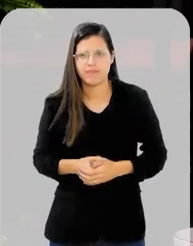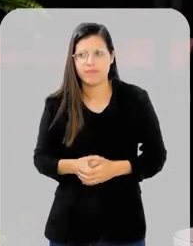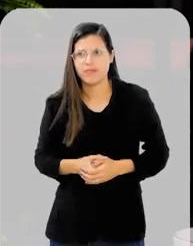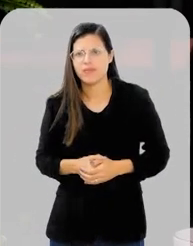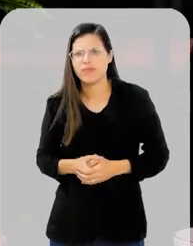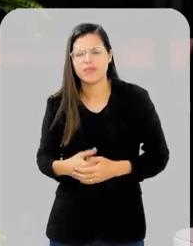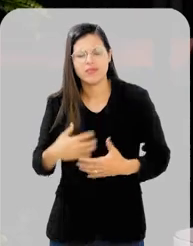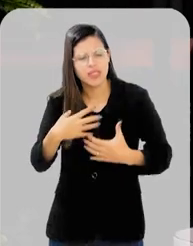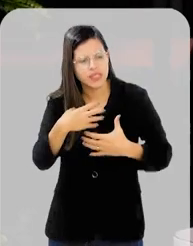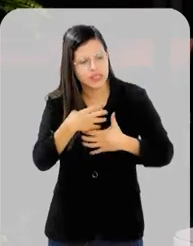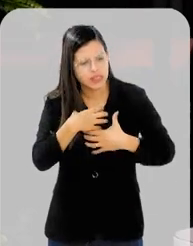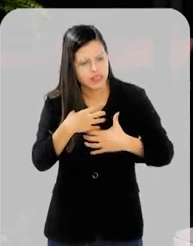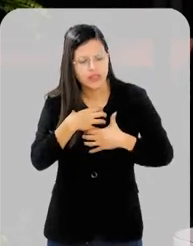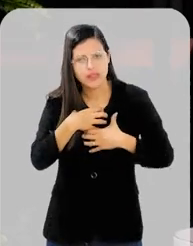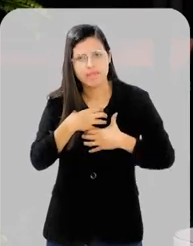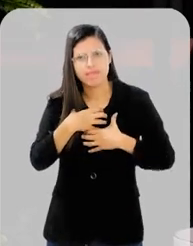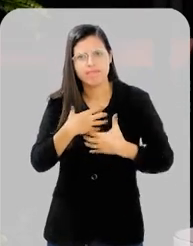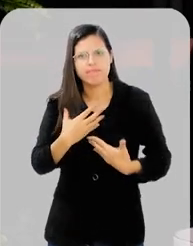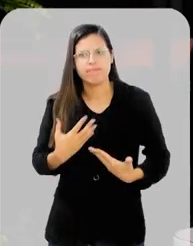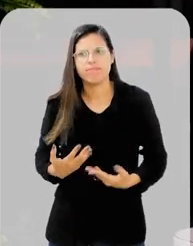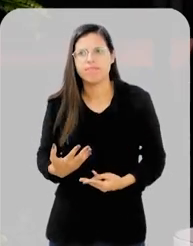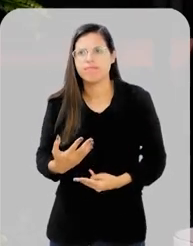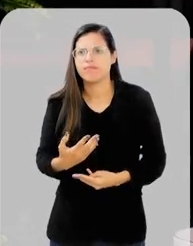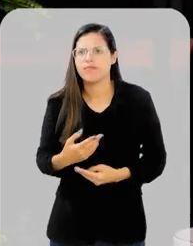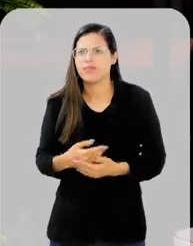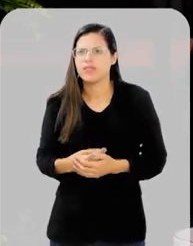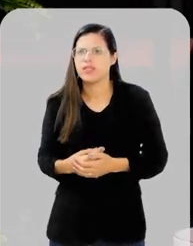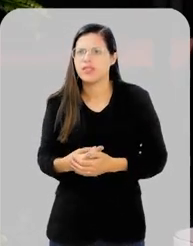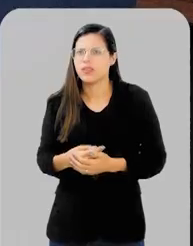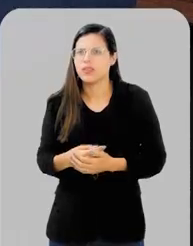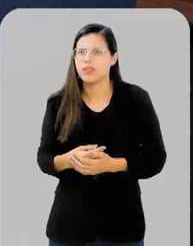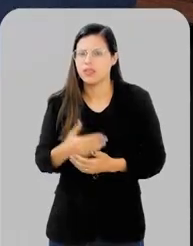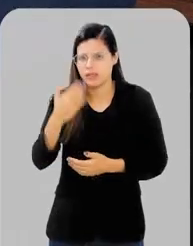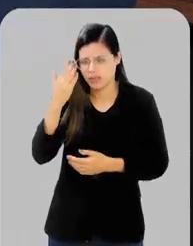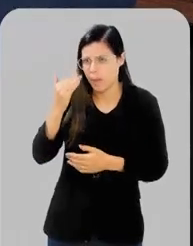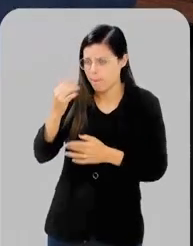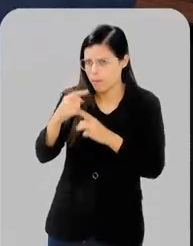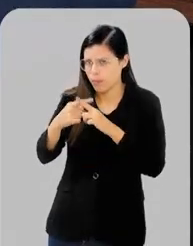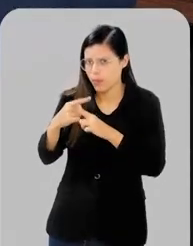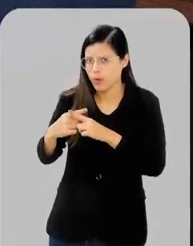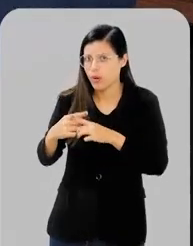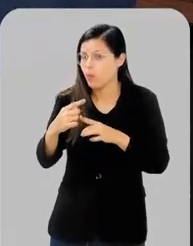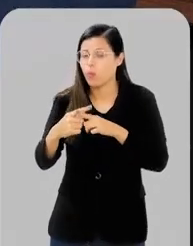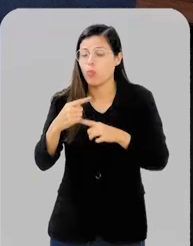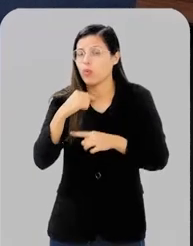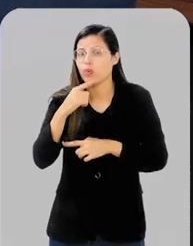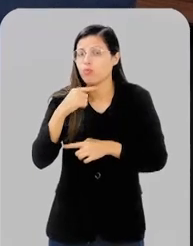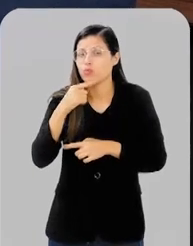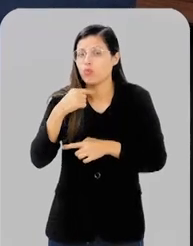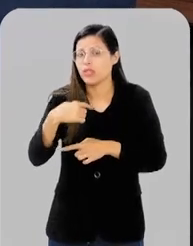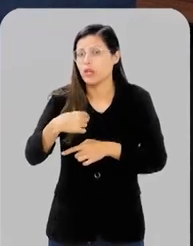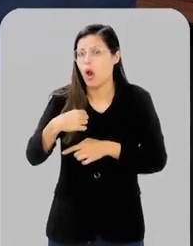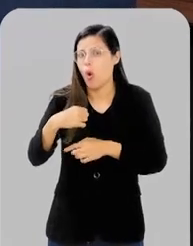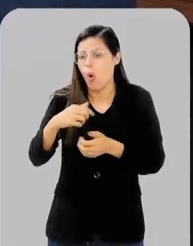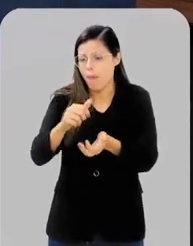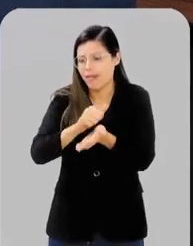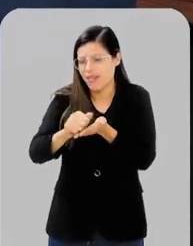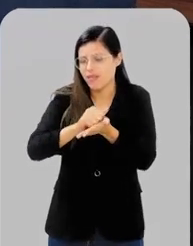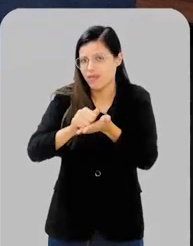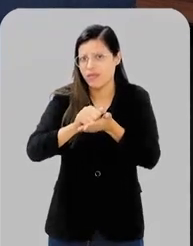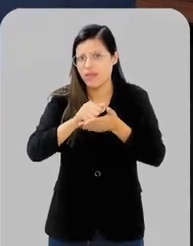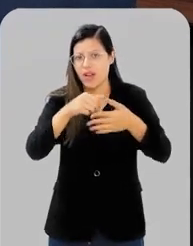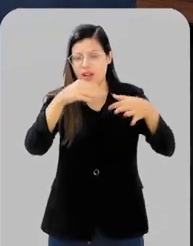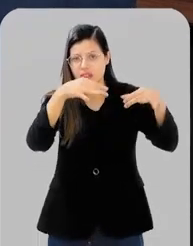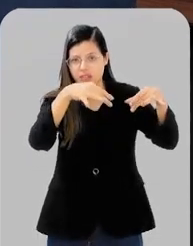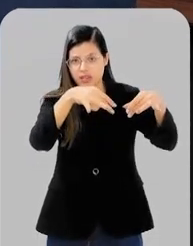novo Aquilo me tocou de uma maneira nossa eu falei eu falou sabe por quê meu filho eu não consegui estender roupa no varal